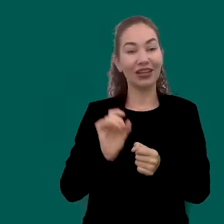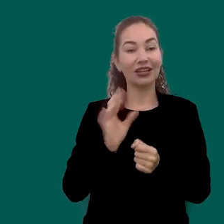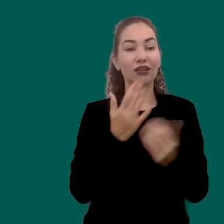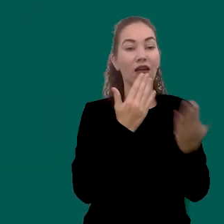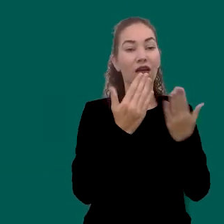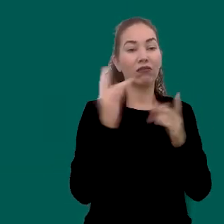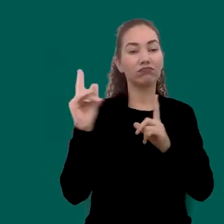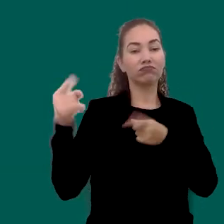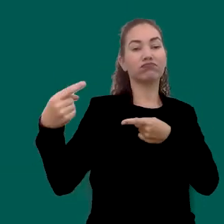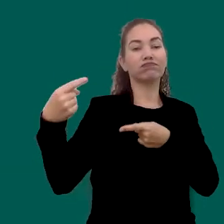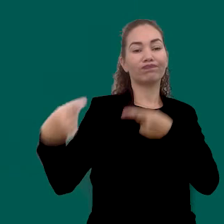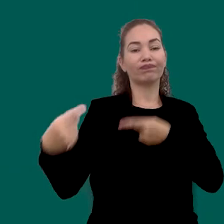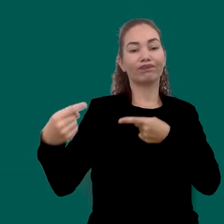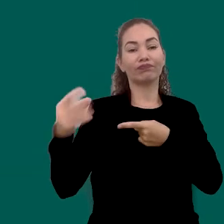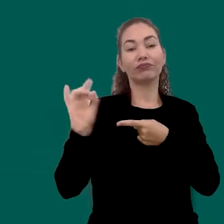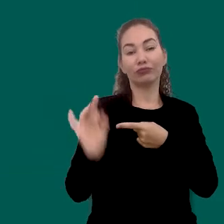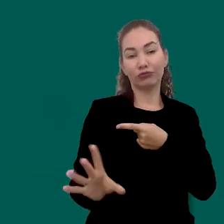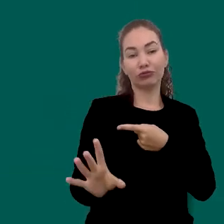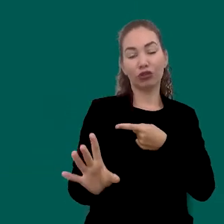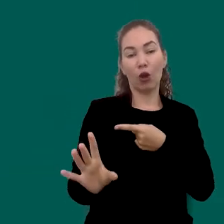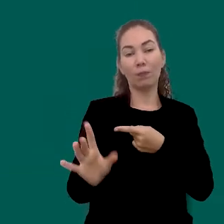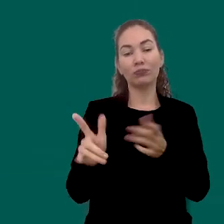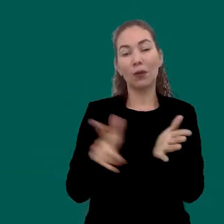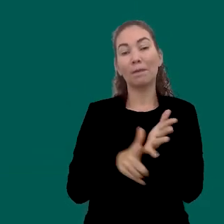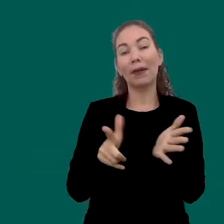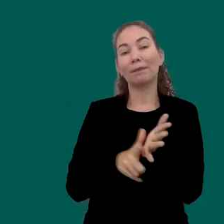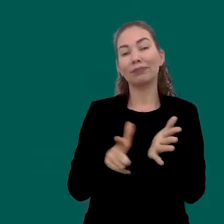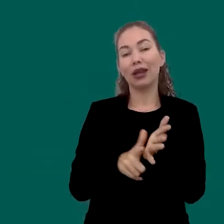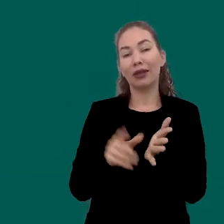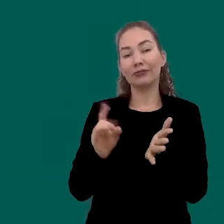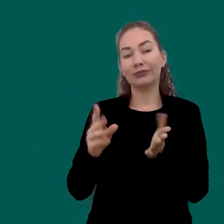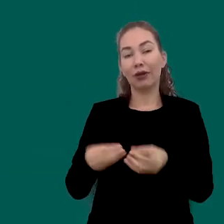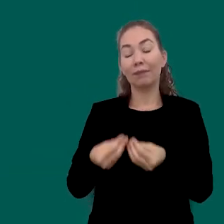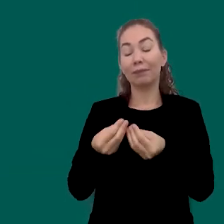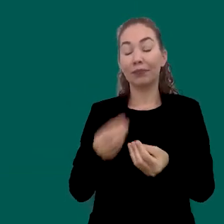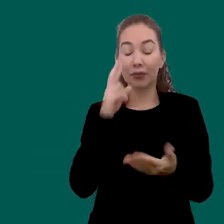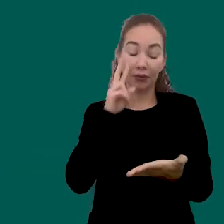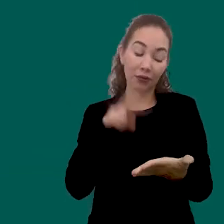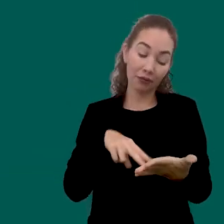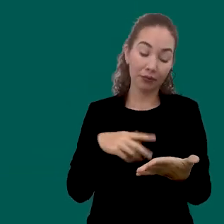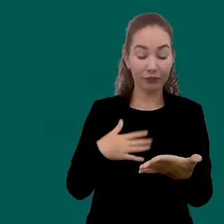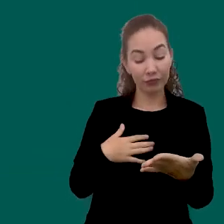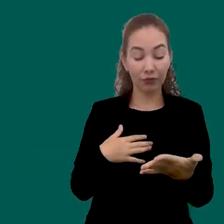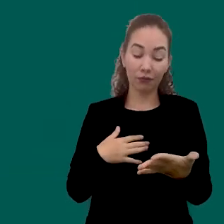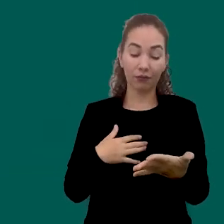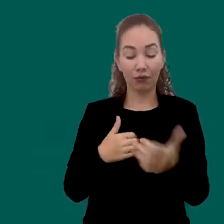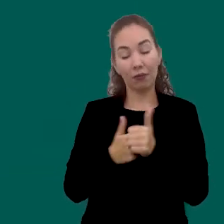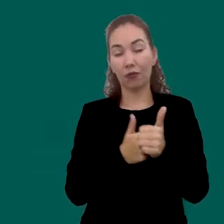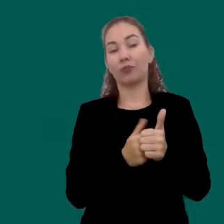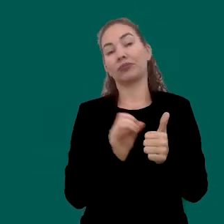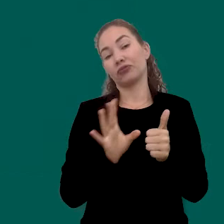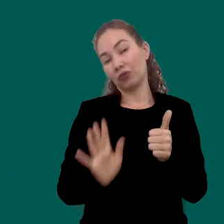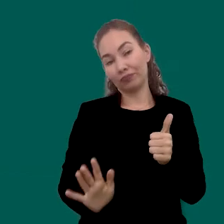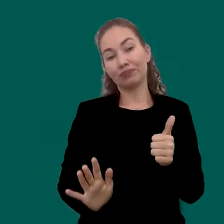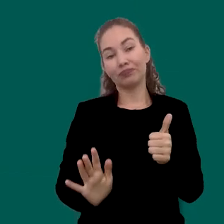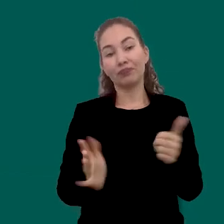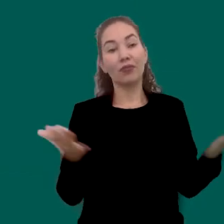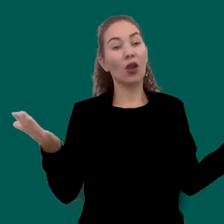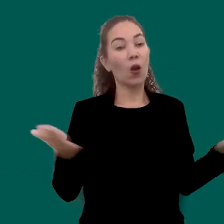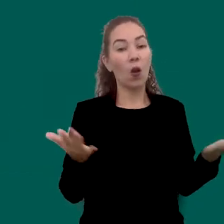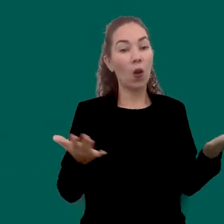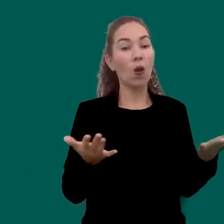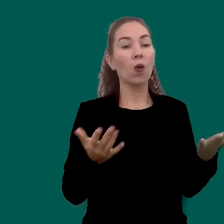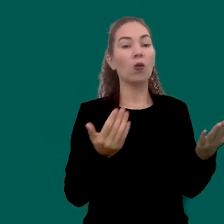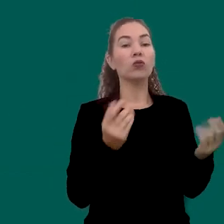a concorrência. Eles sempre analisavam a concorrência e o encarte. Chegava o encarte na mesa, eles botavam ali, o preço da concorrência é esse. Hoje eles não analisam